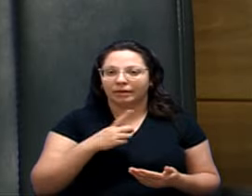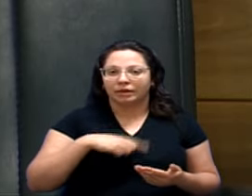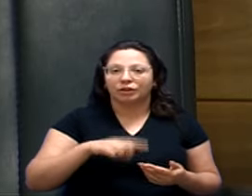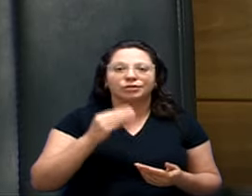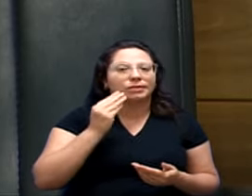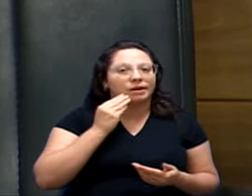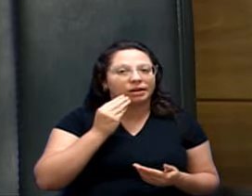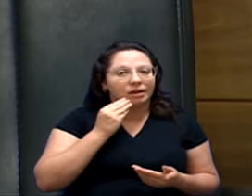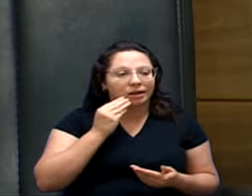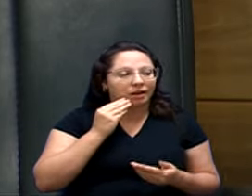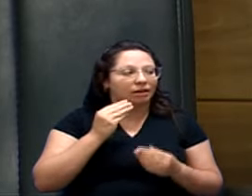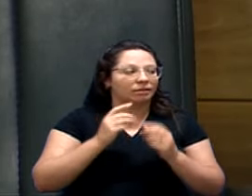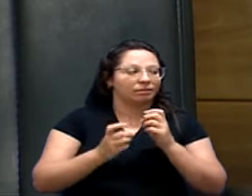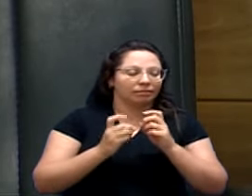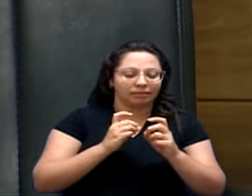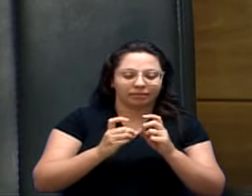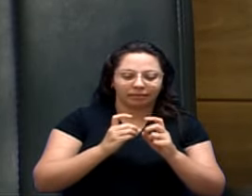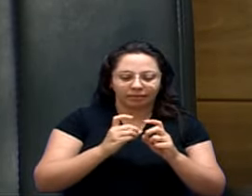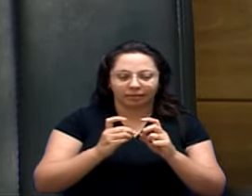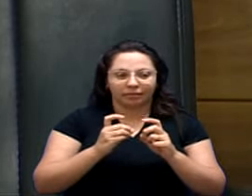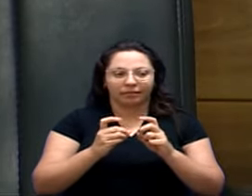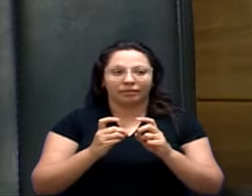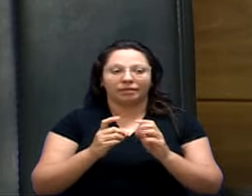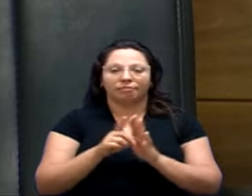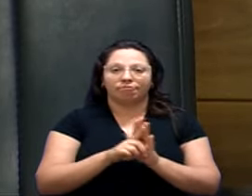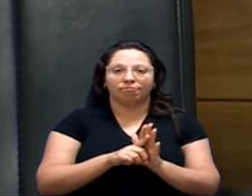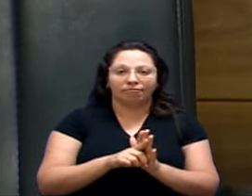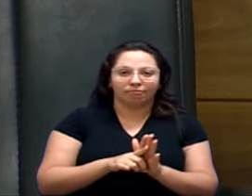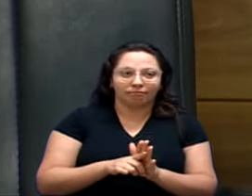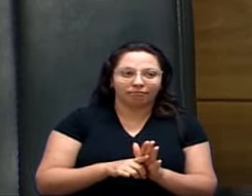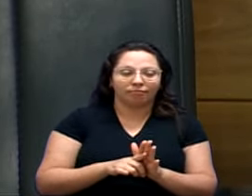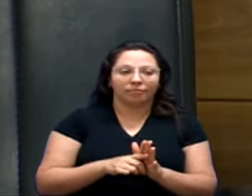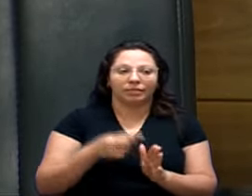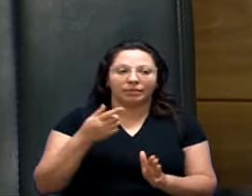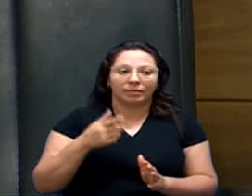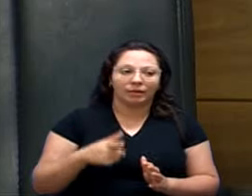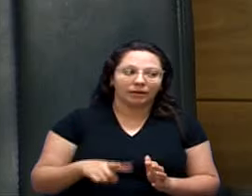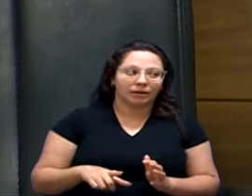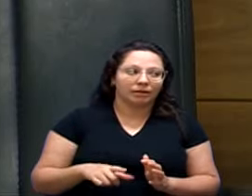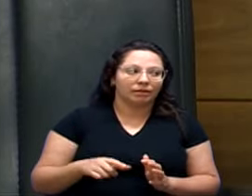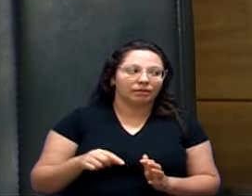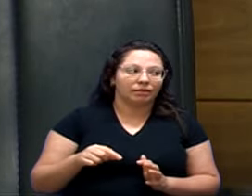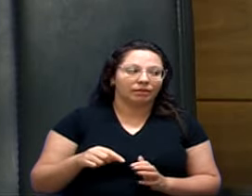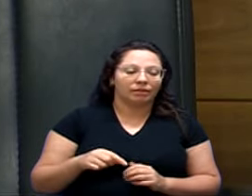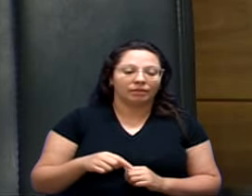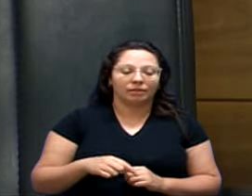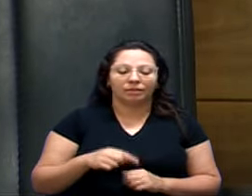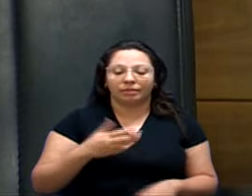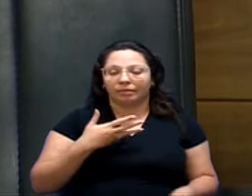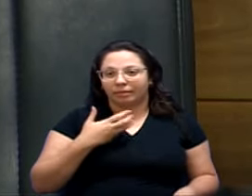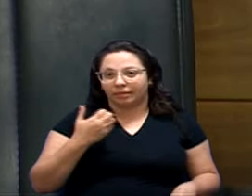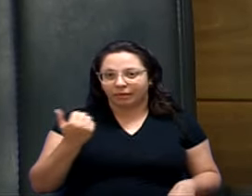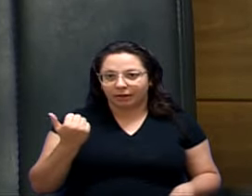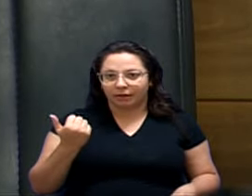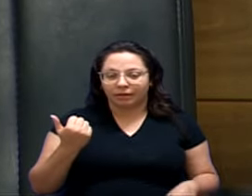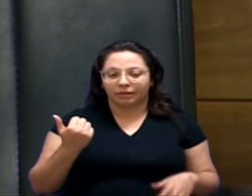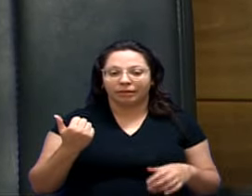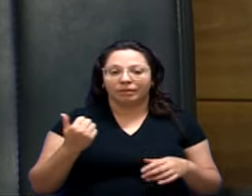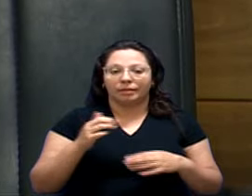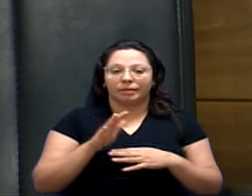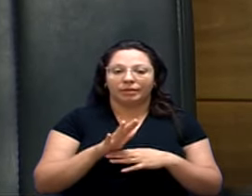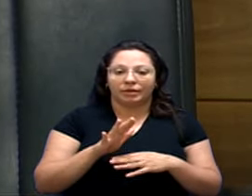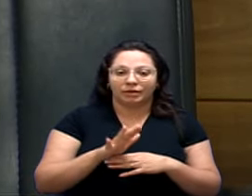restringir e tentar readequar E e trazer um uma melhor trazer uma uma vamos